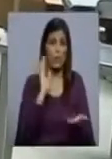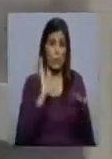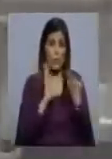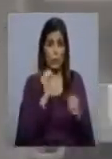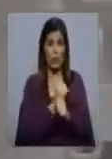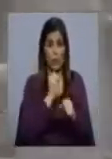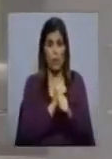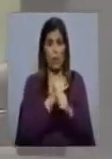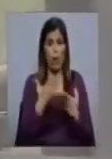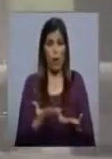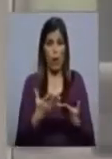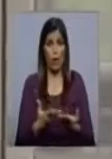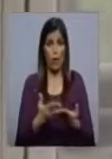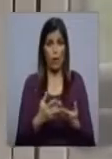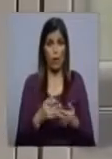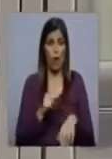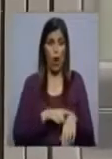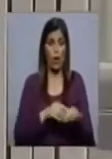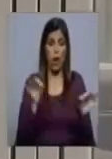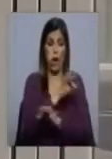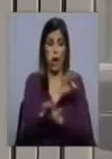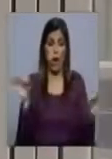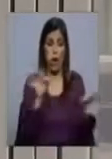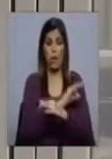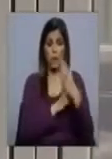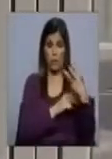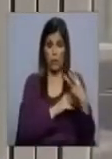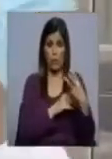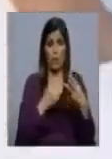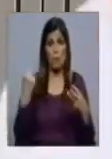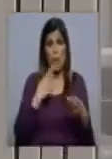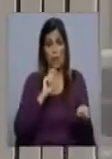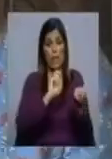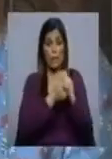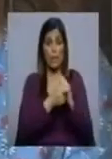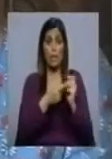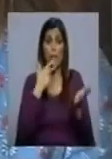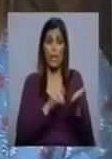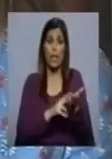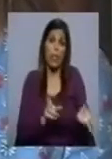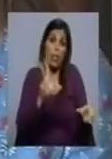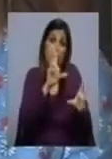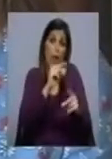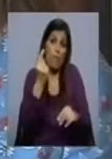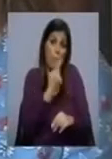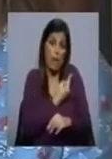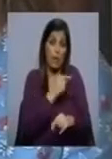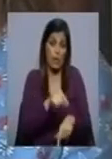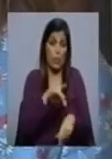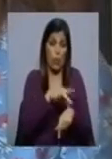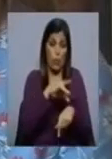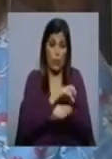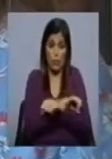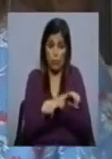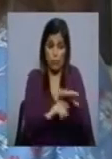trabalham agora em três turnos todos temos que nos adaptar a uma nova realidade é a pane aqui